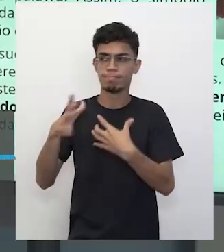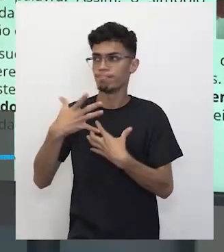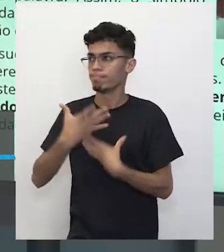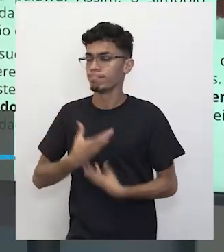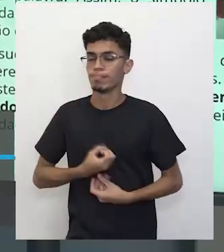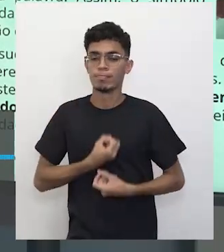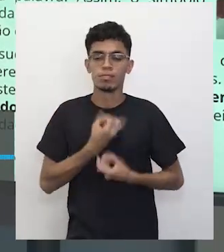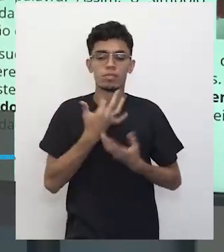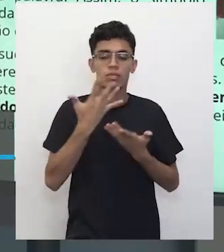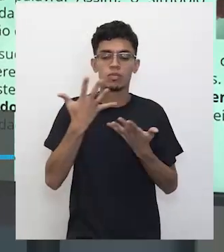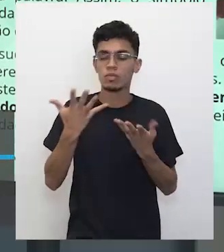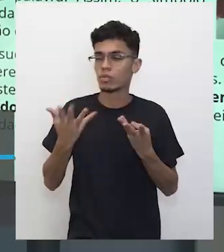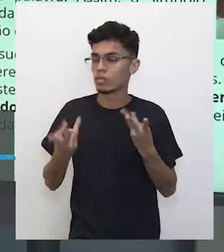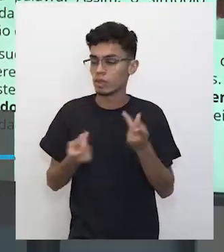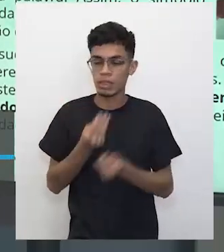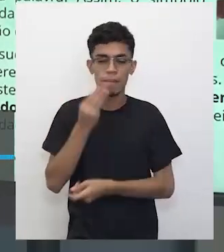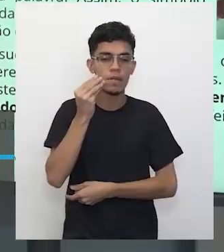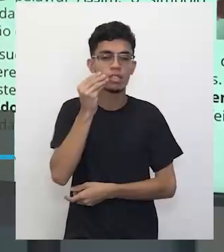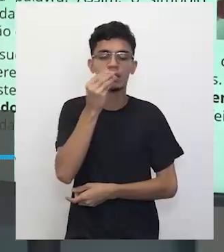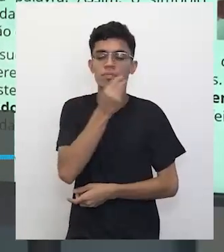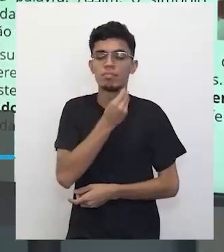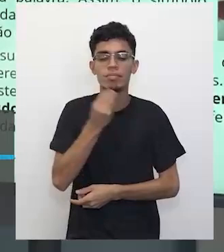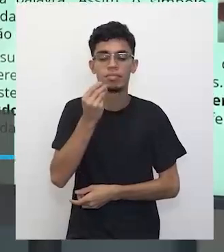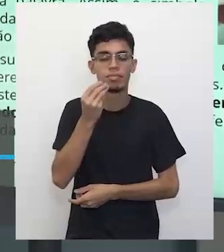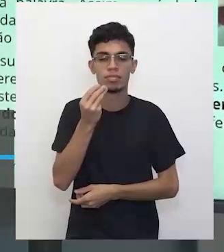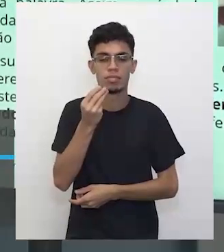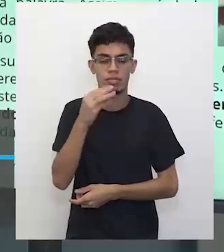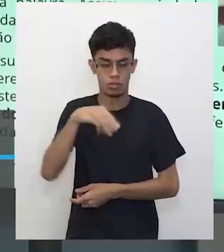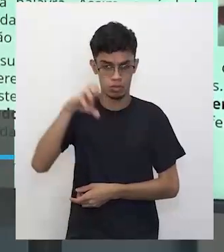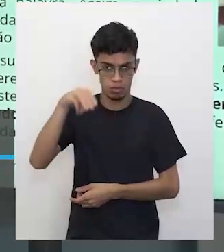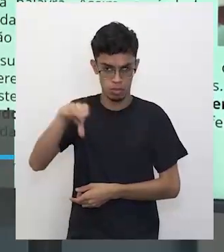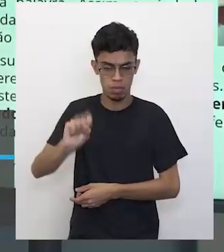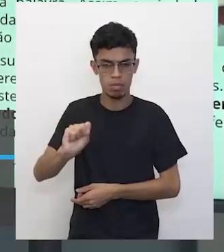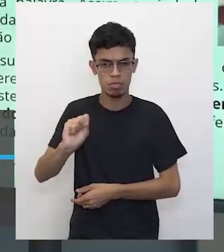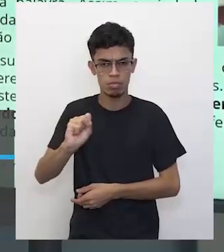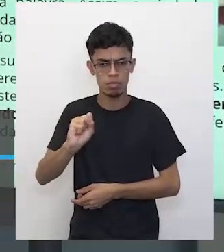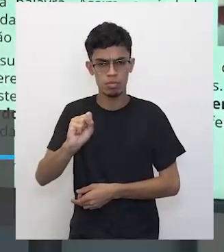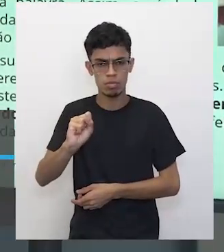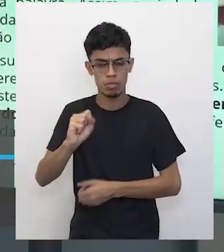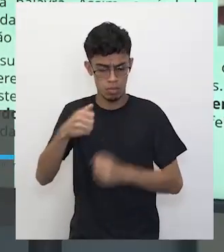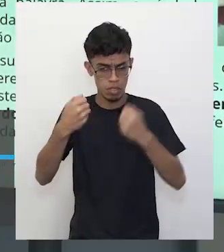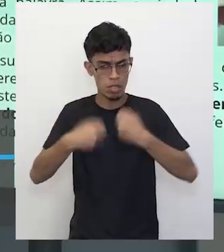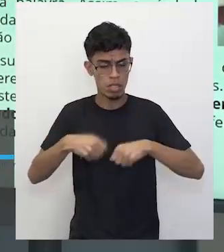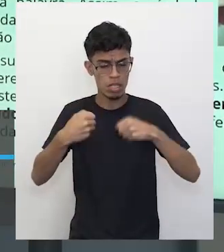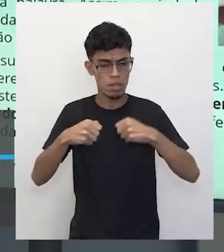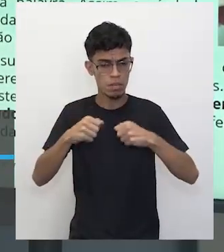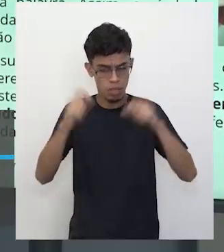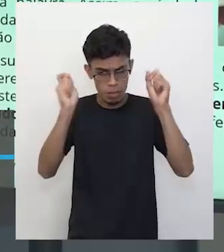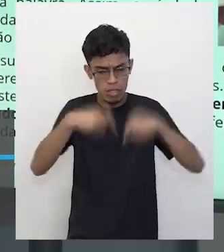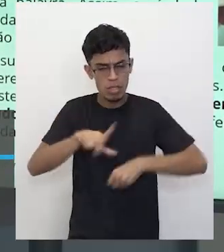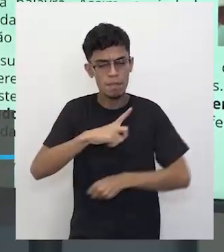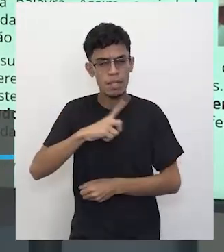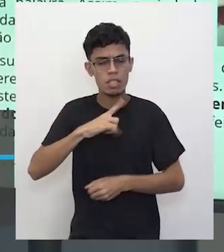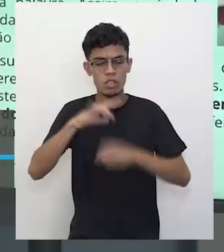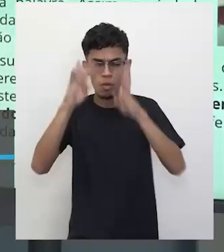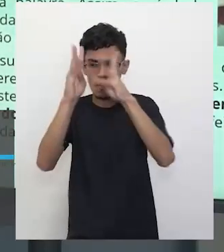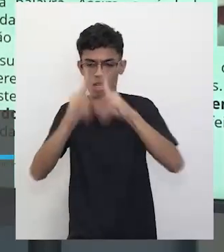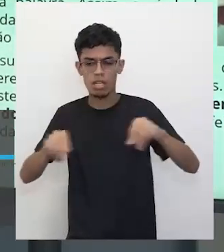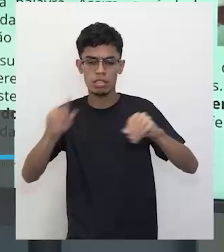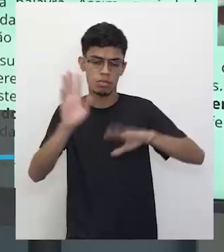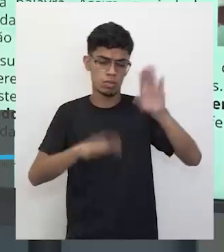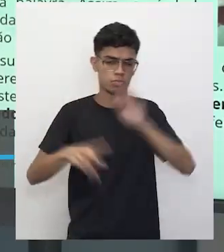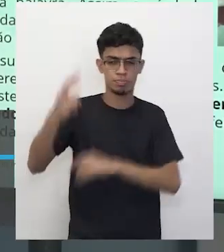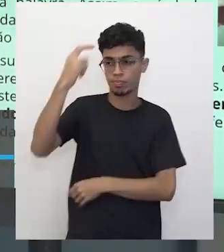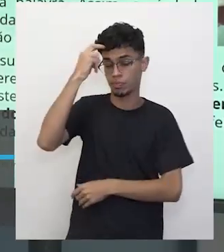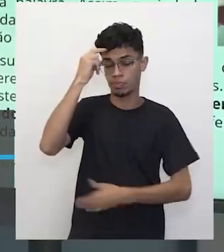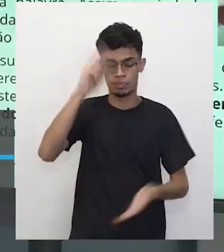dos cheiros, dos sabores e dos memes, nós podemos desconstruir, porque às vezes os significados que nós criamos dentro da nossa